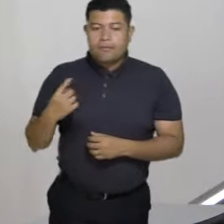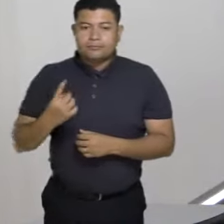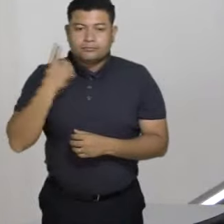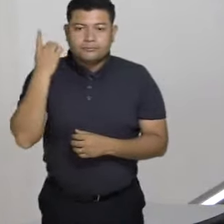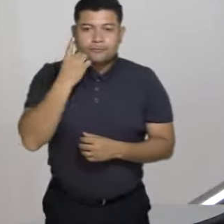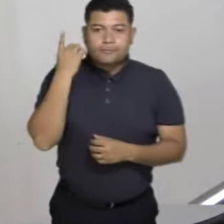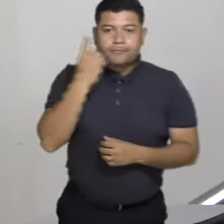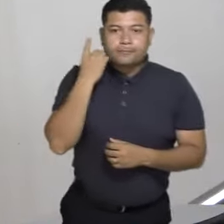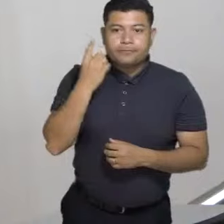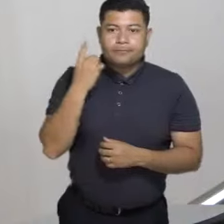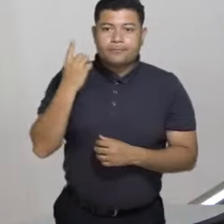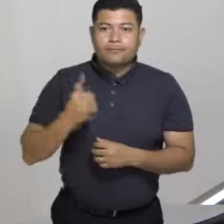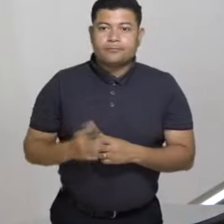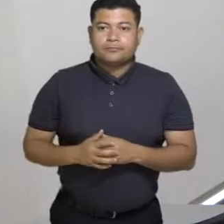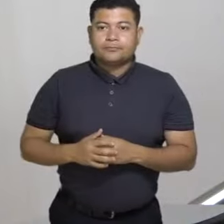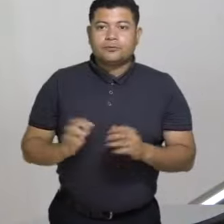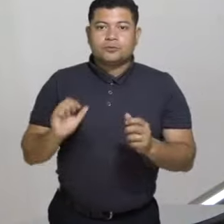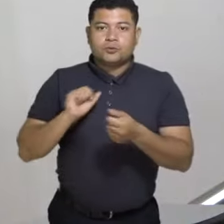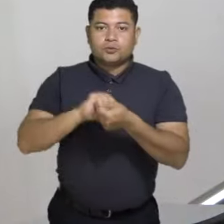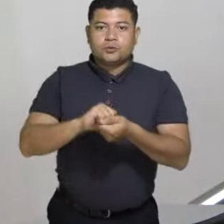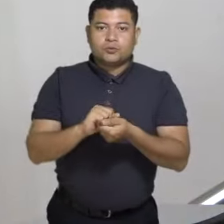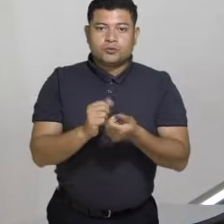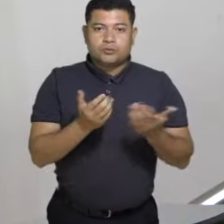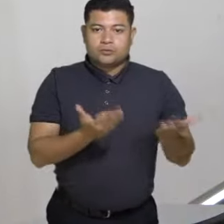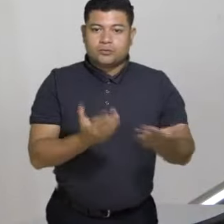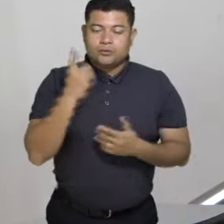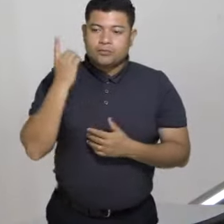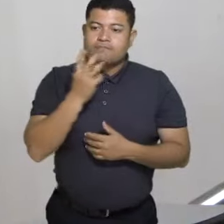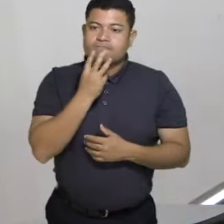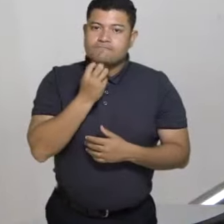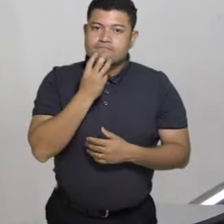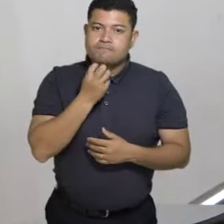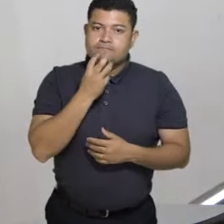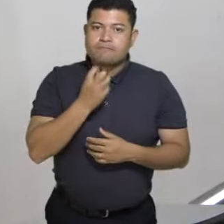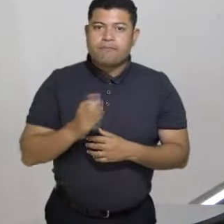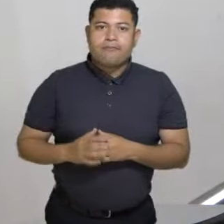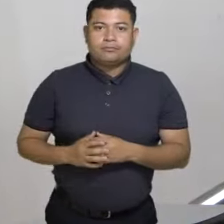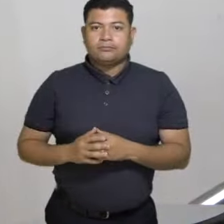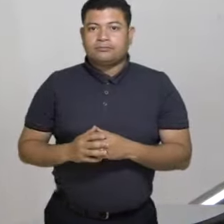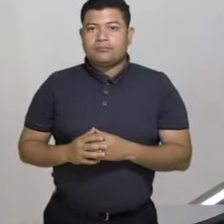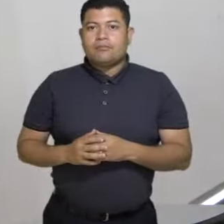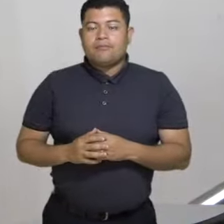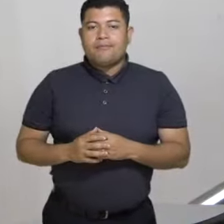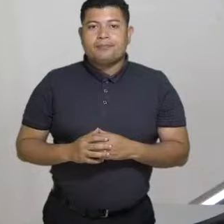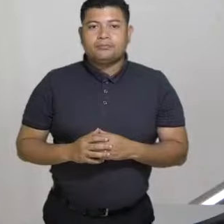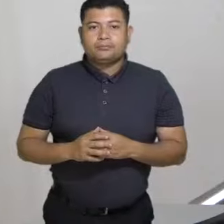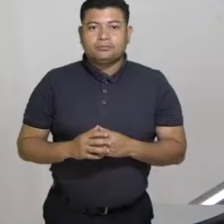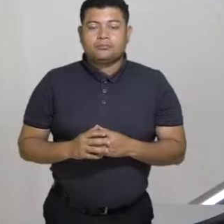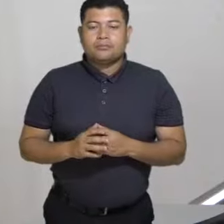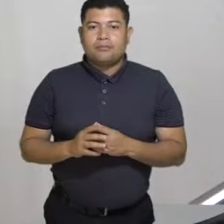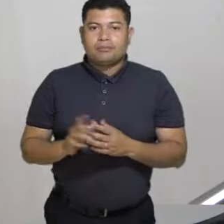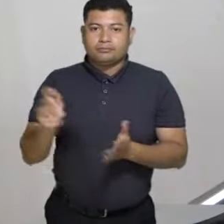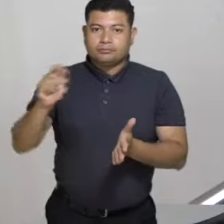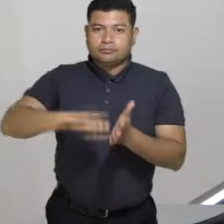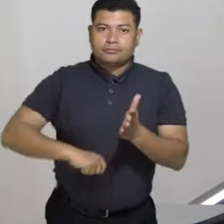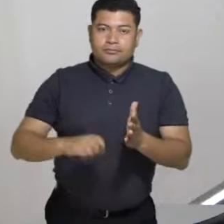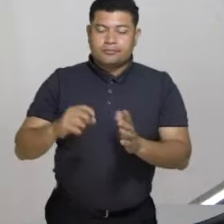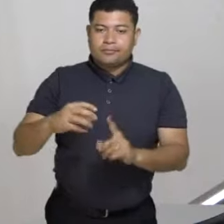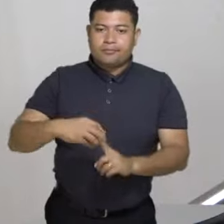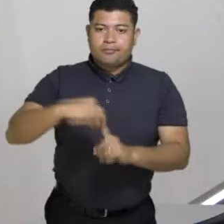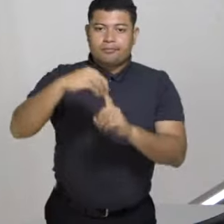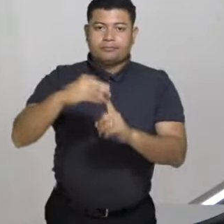dos Trabalhadores e mais deputado Marquito, Sérgio Guimarães, assinaram destaque à matéria.